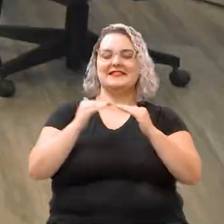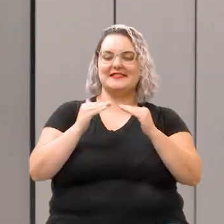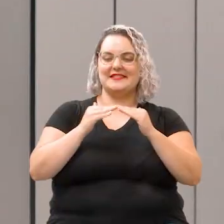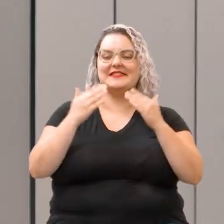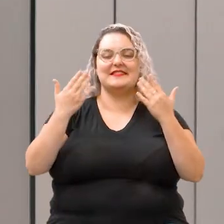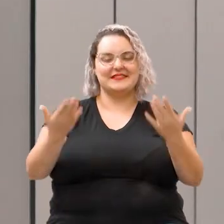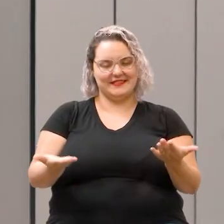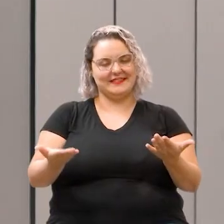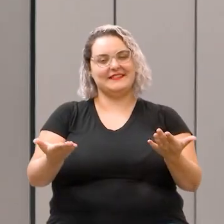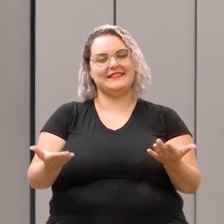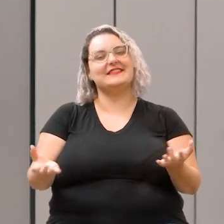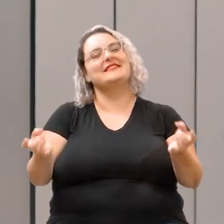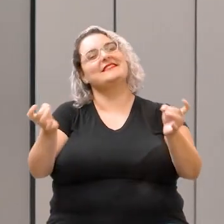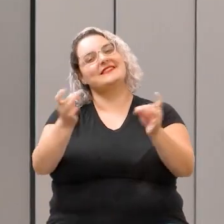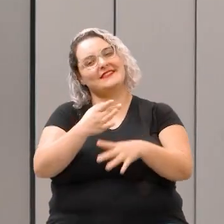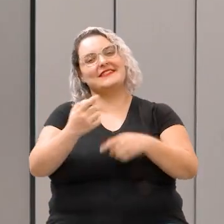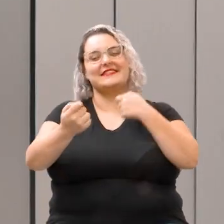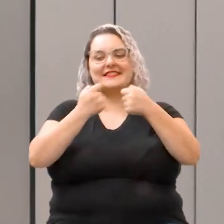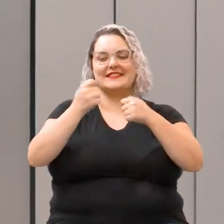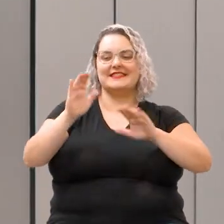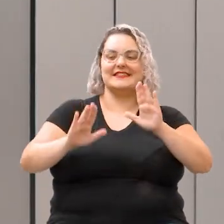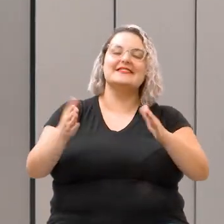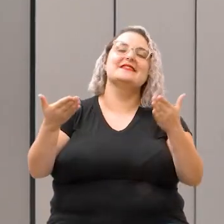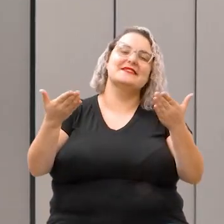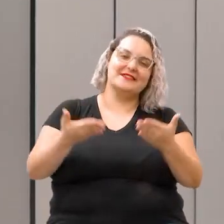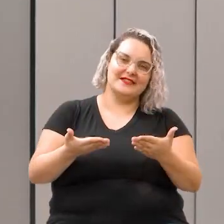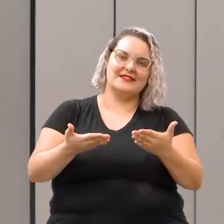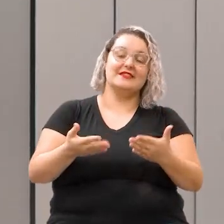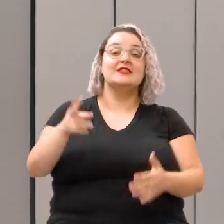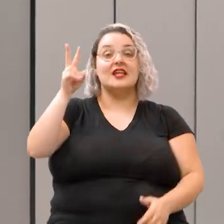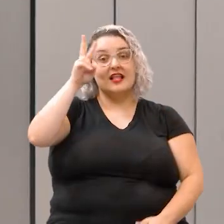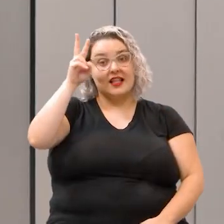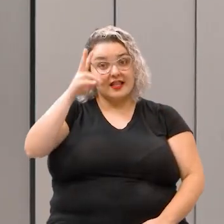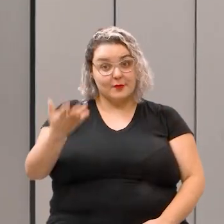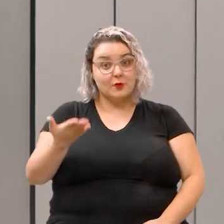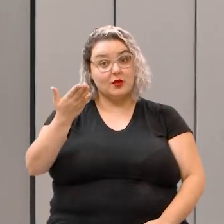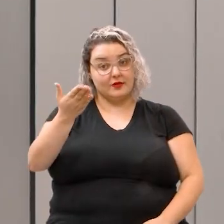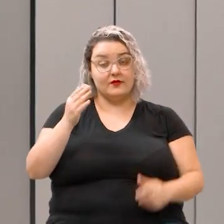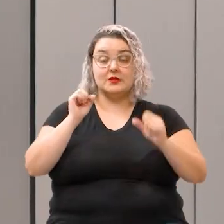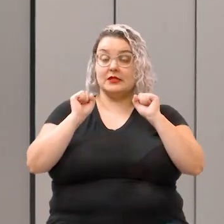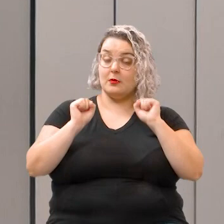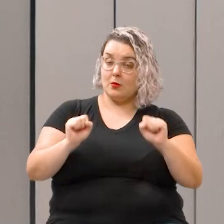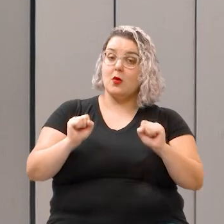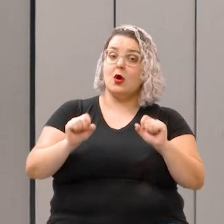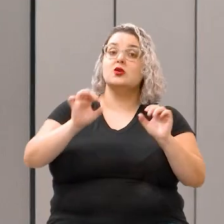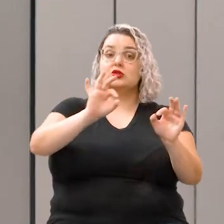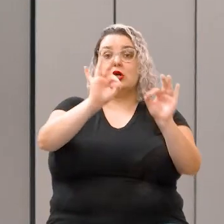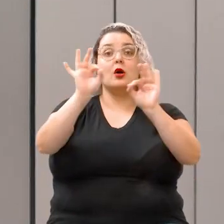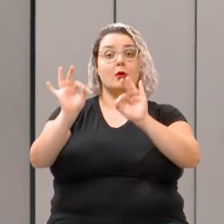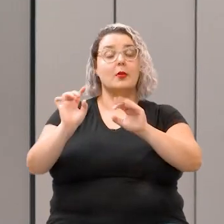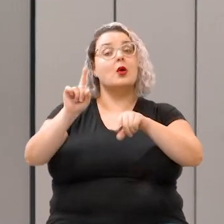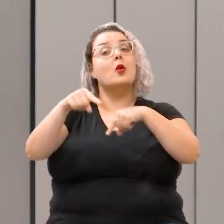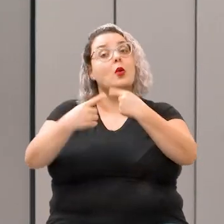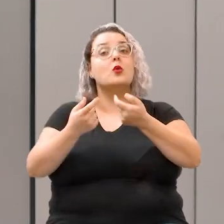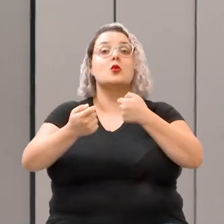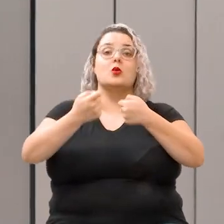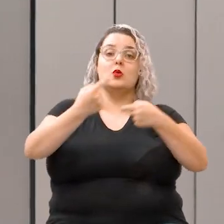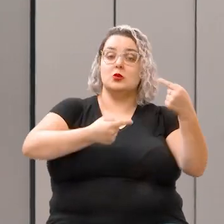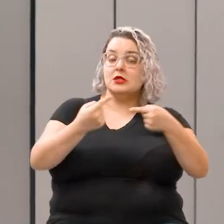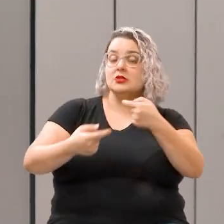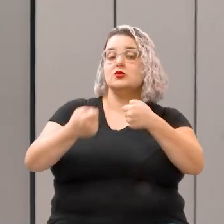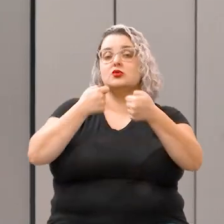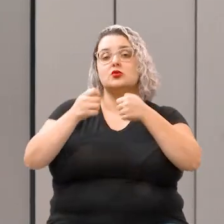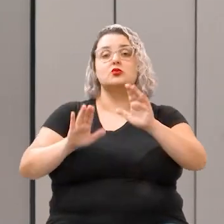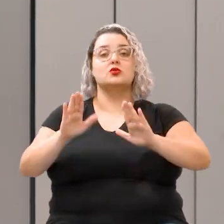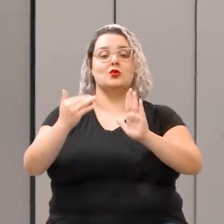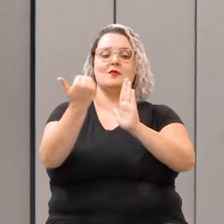Combinado, então. Olha, e assim a gente encerra o Questão de Ordem de hoje. Lembrando que você pode acompanhar outras discussões